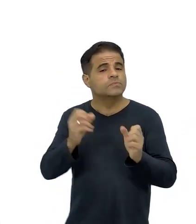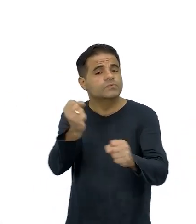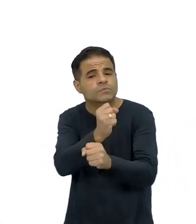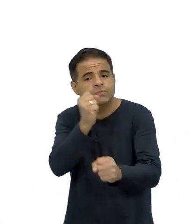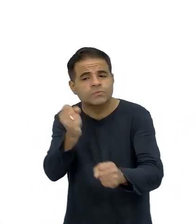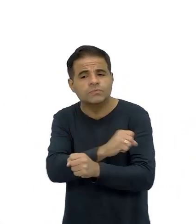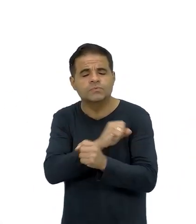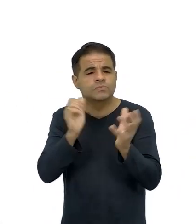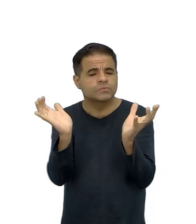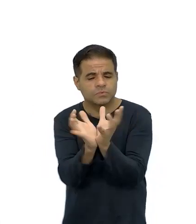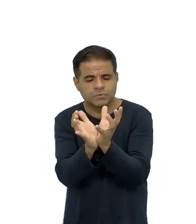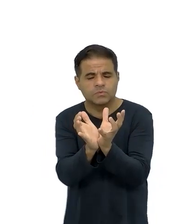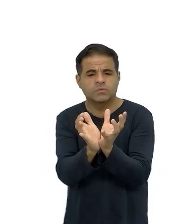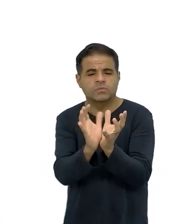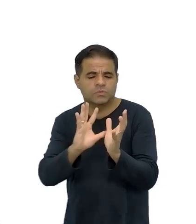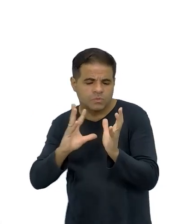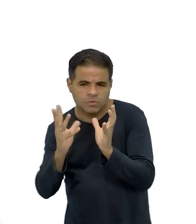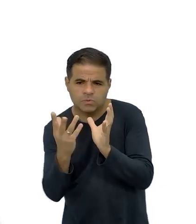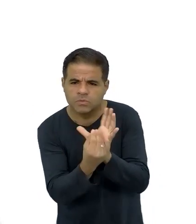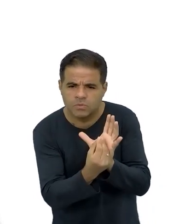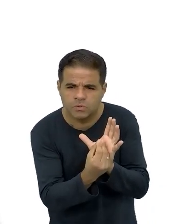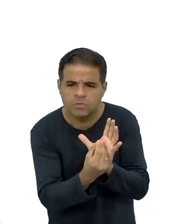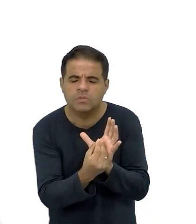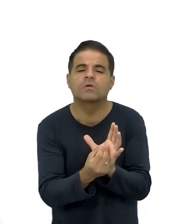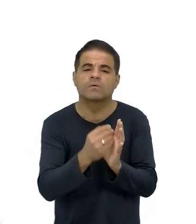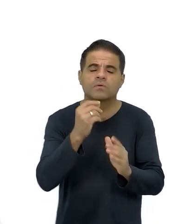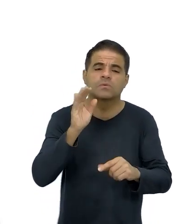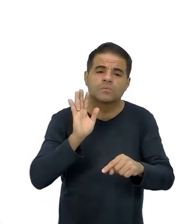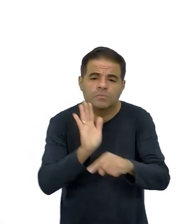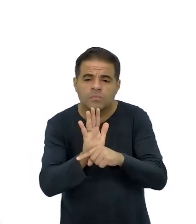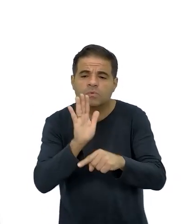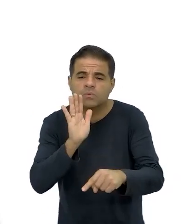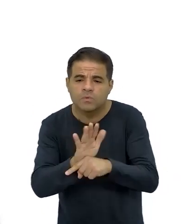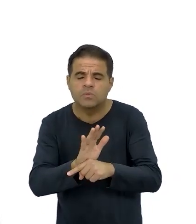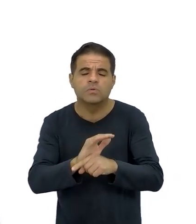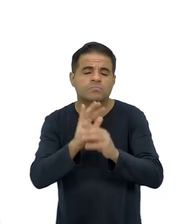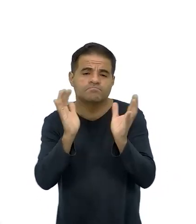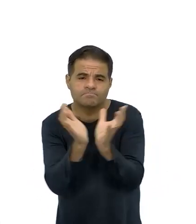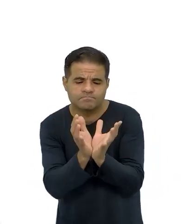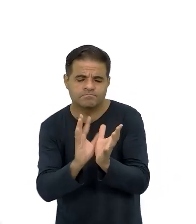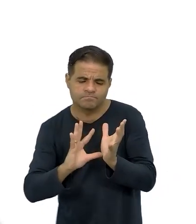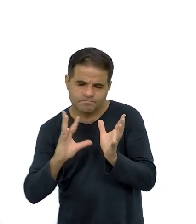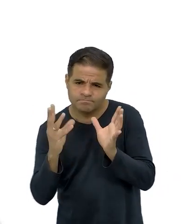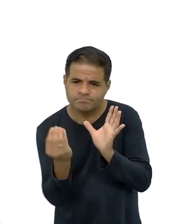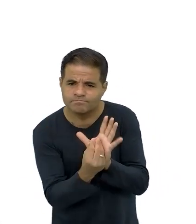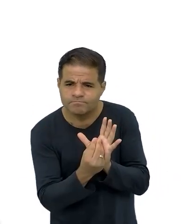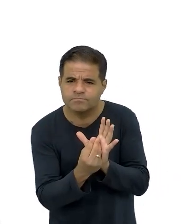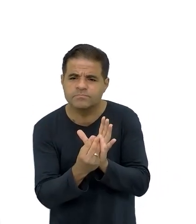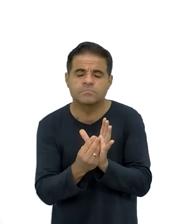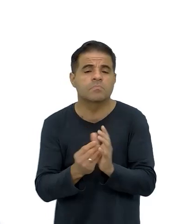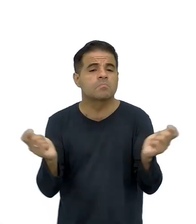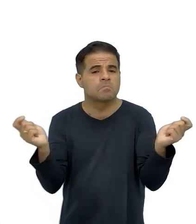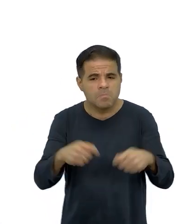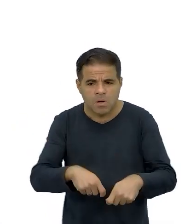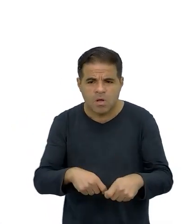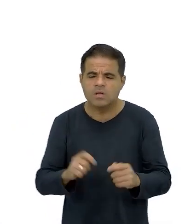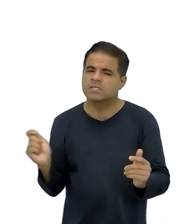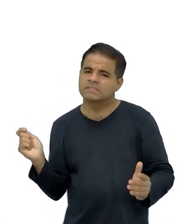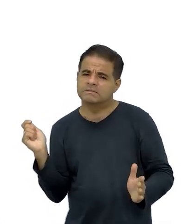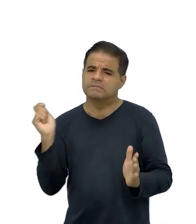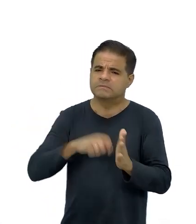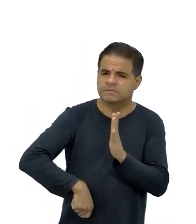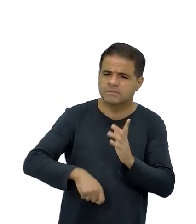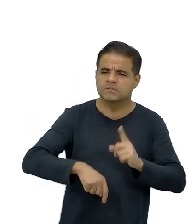Construir um quadro coletivo na lousa, validando as contribuições das duplas, em que todas as demais possam registrar em